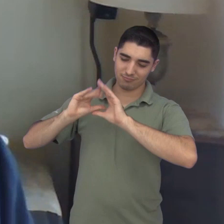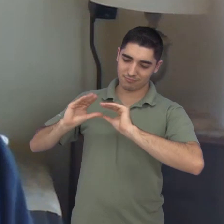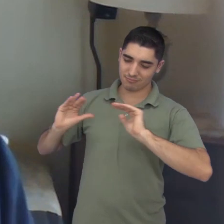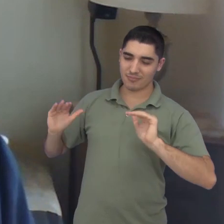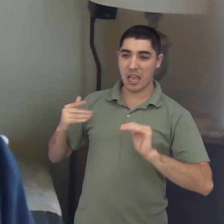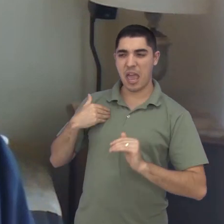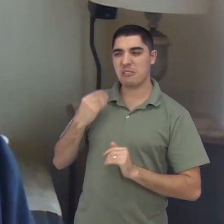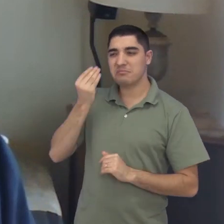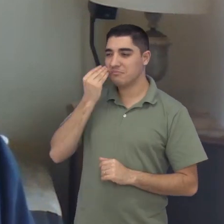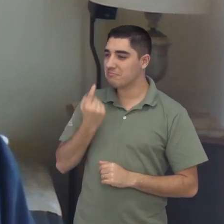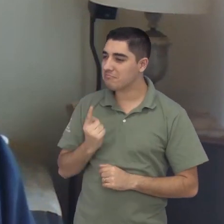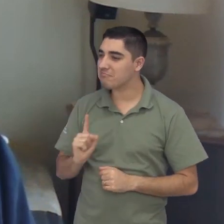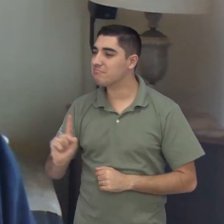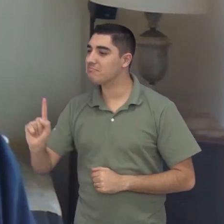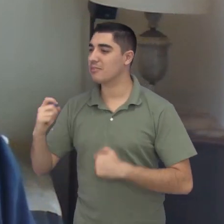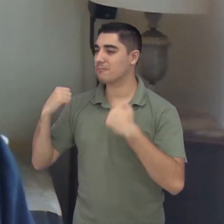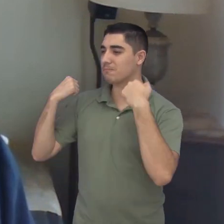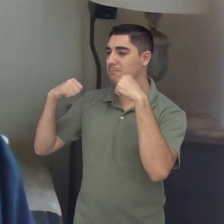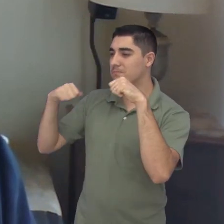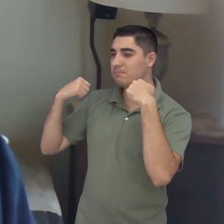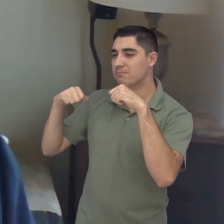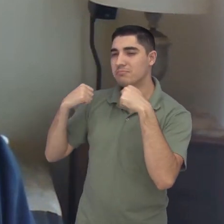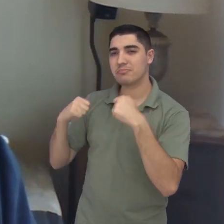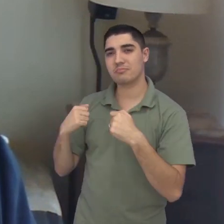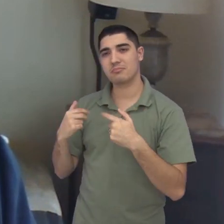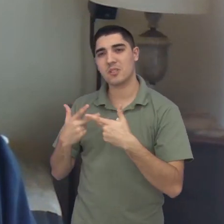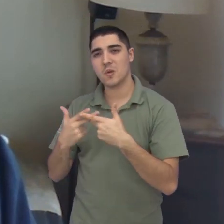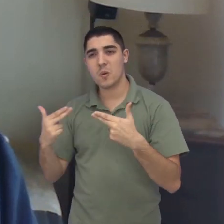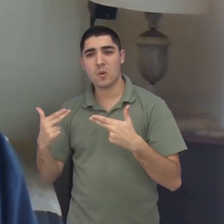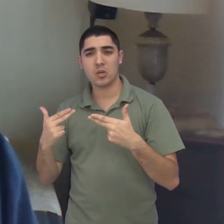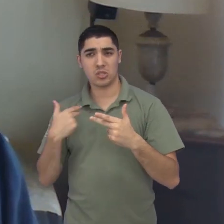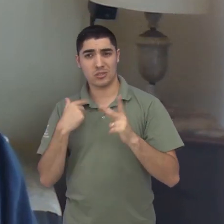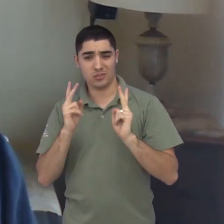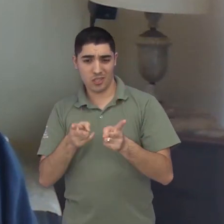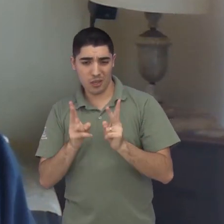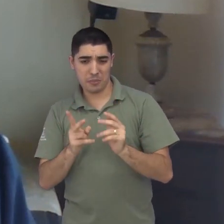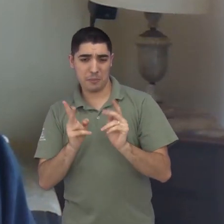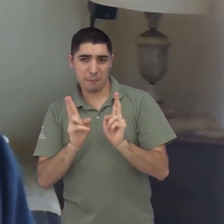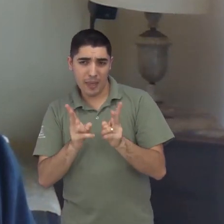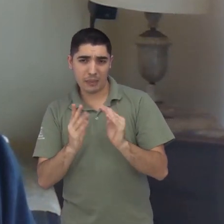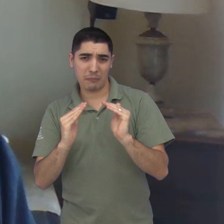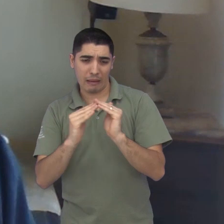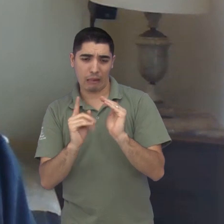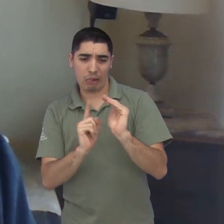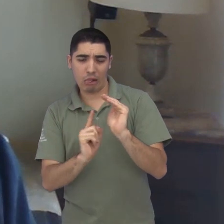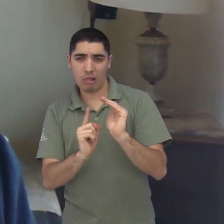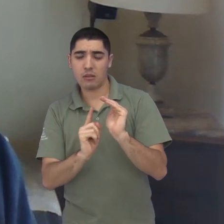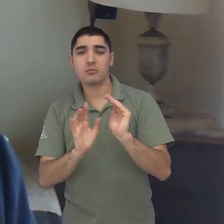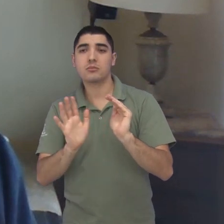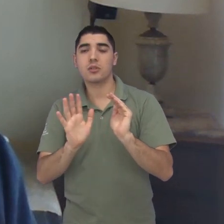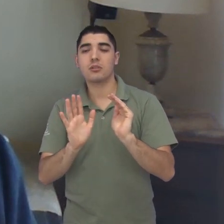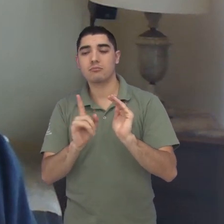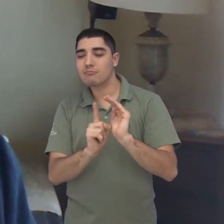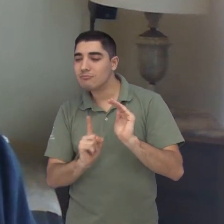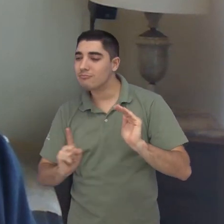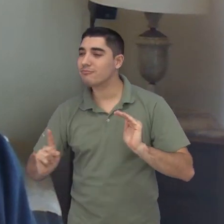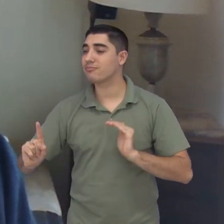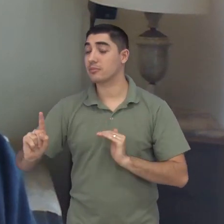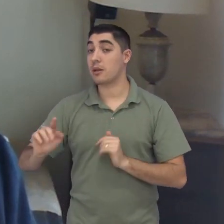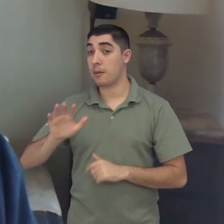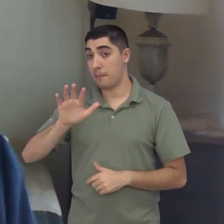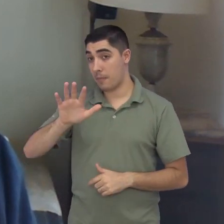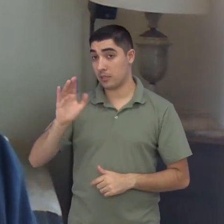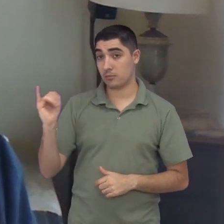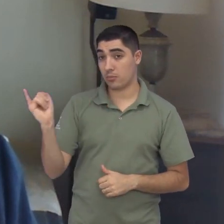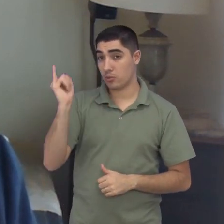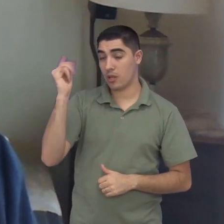fazer alguma atividade física, sair do seu ambiente, né, de convívio diário. Perfeito. Mas uma coisa que a